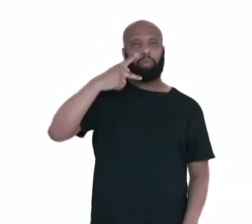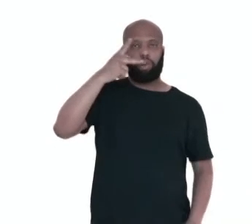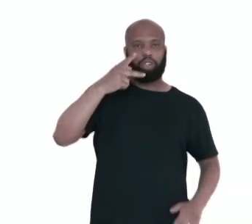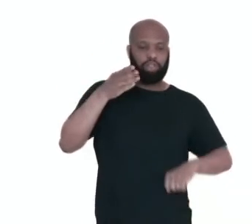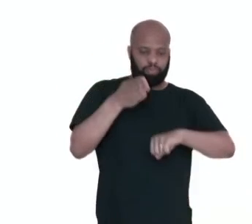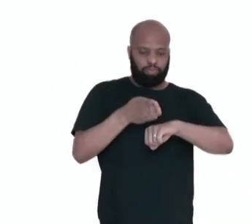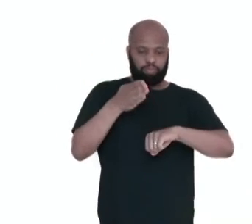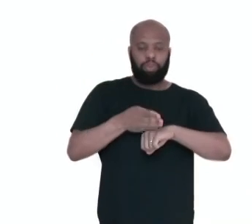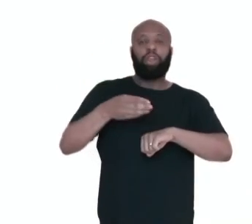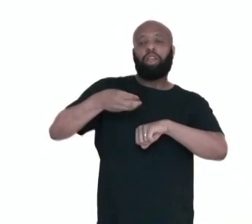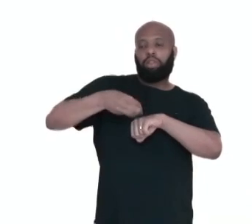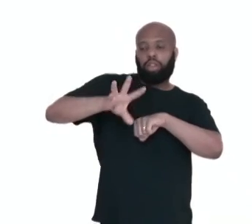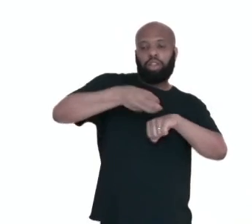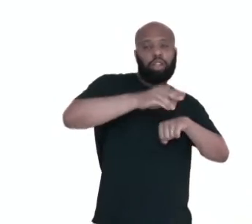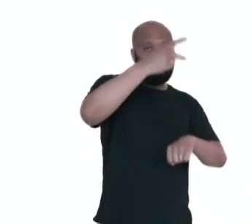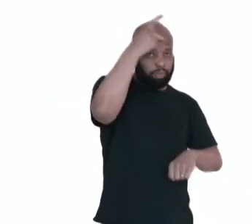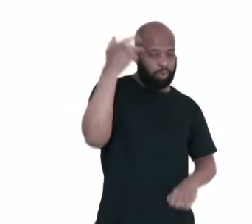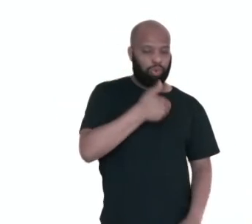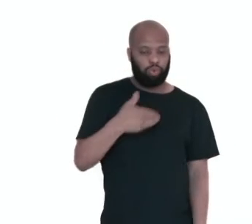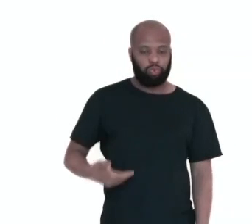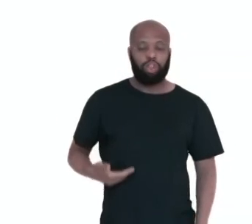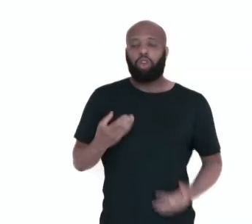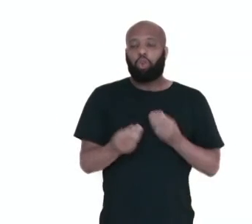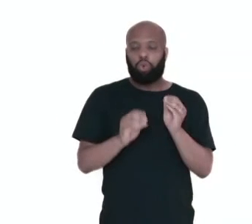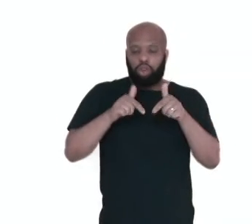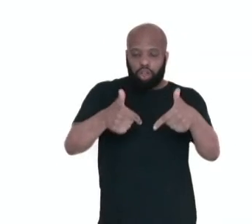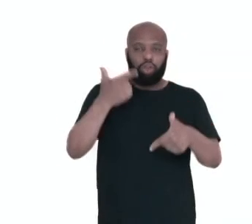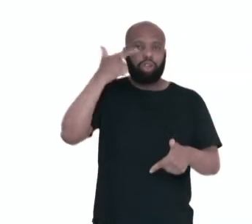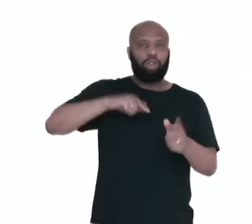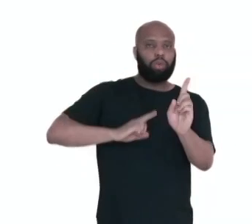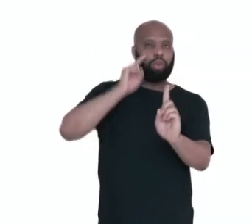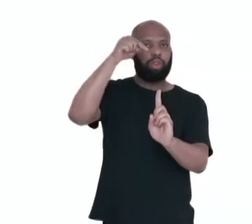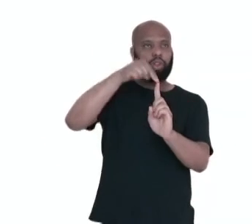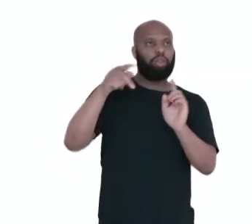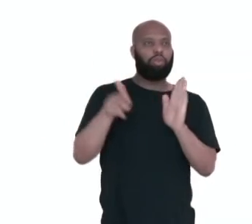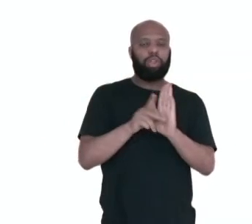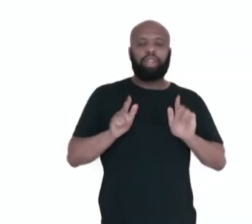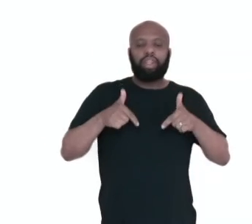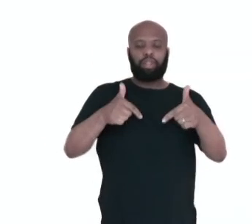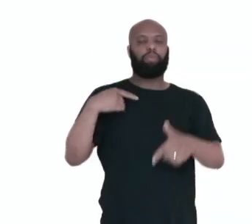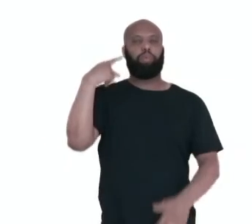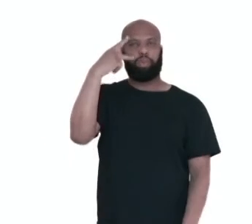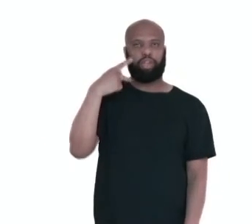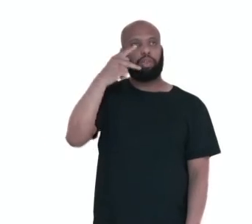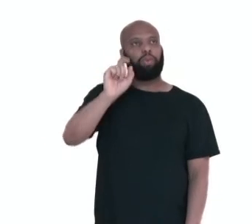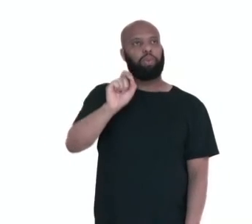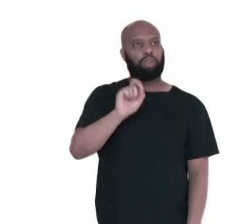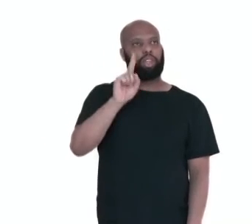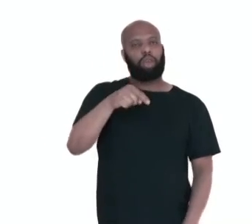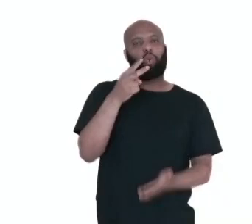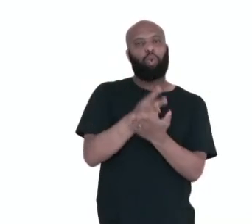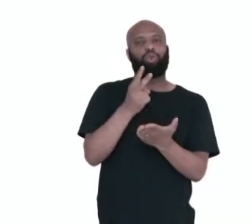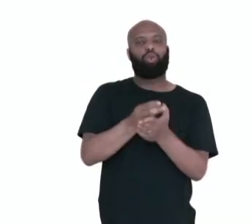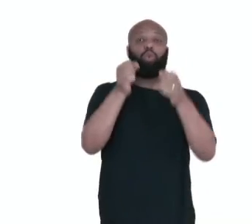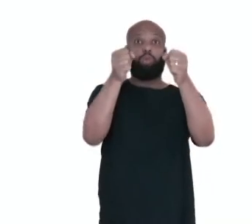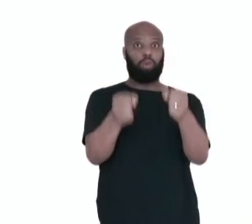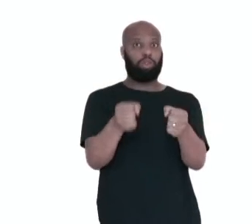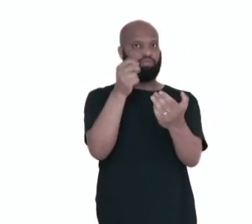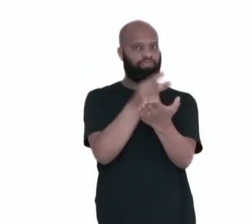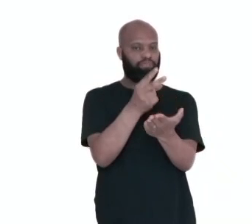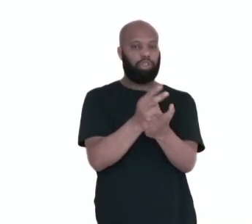governante sobre como deve agir para atingir a finalidade da ação política, que é a manutenção do